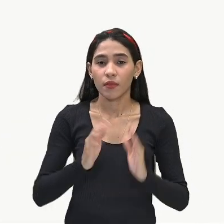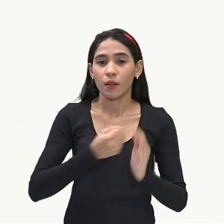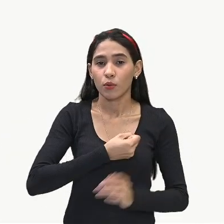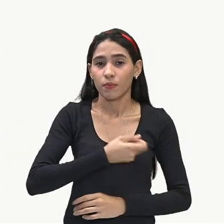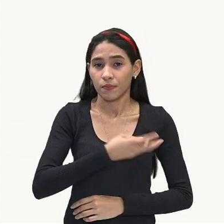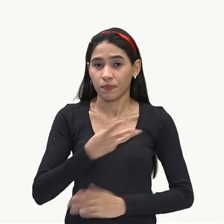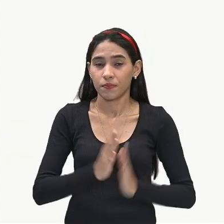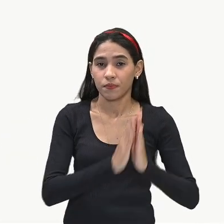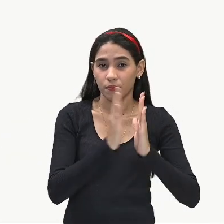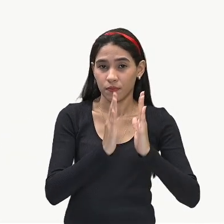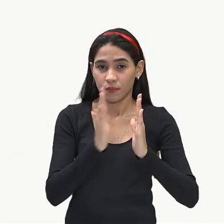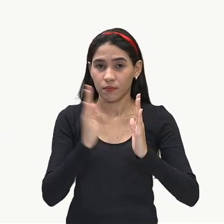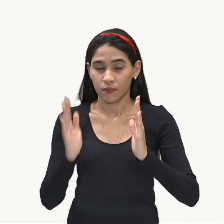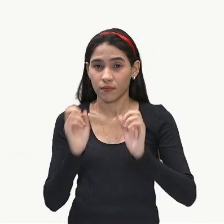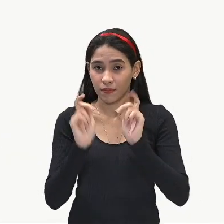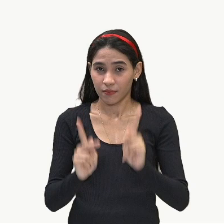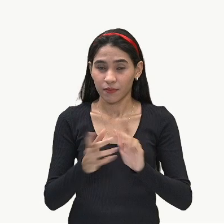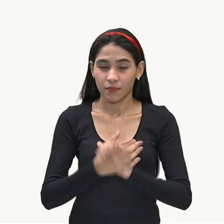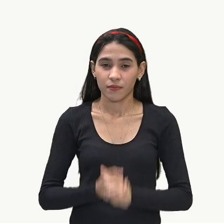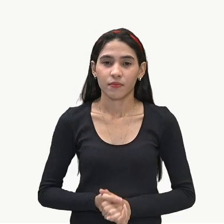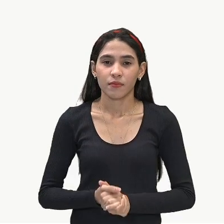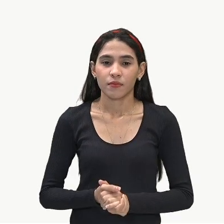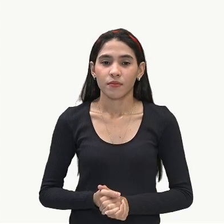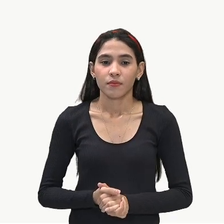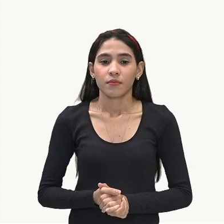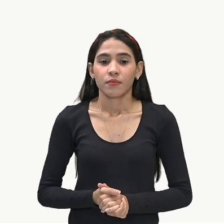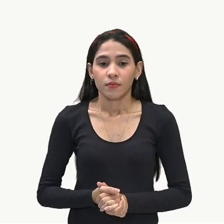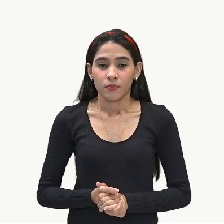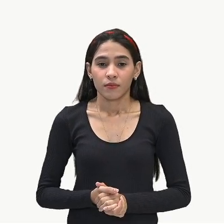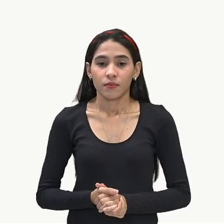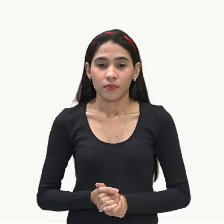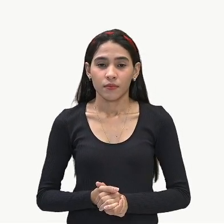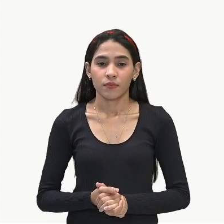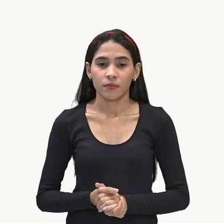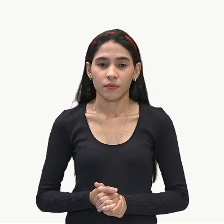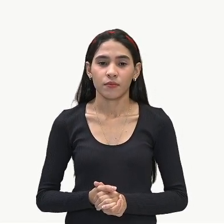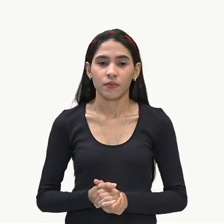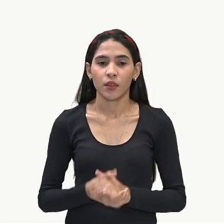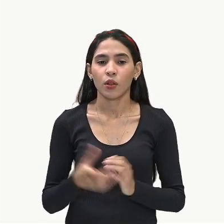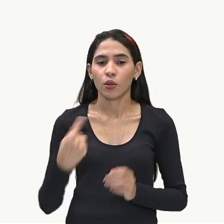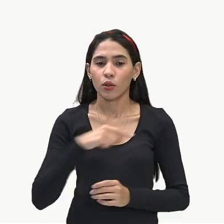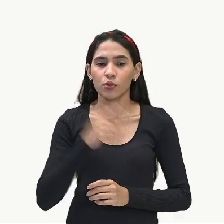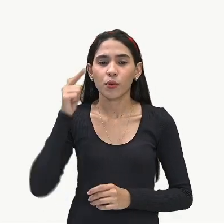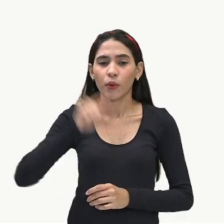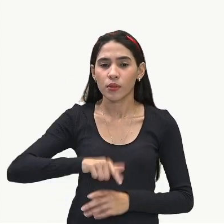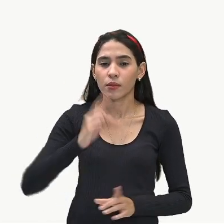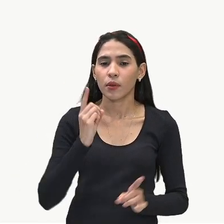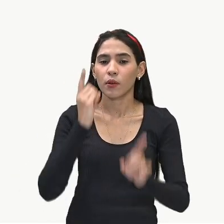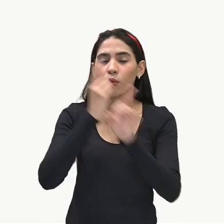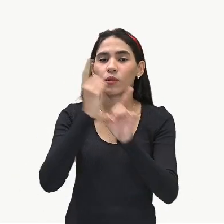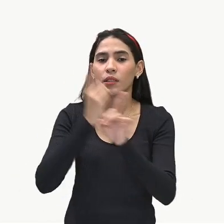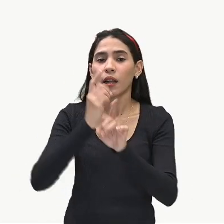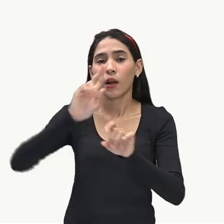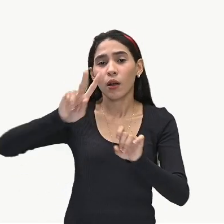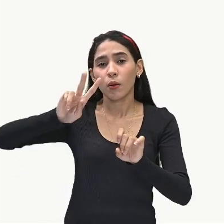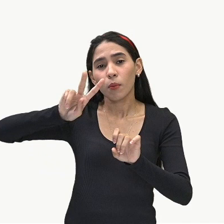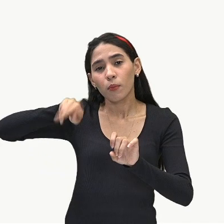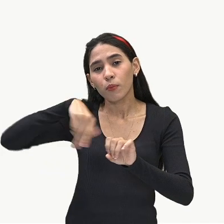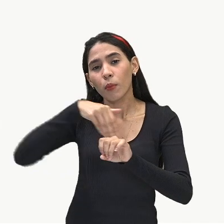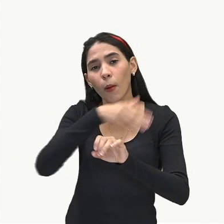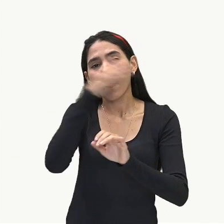sequência numérica. Ok? O que nos permite encontrar os próximos termos, olha só,